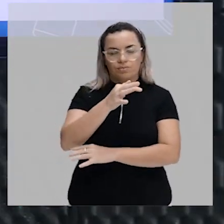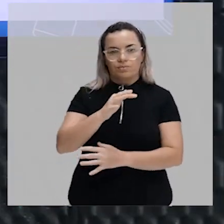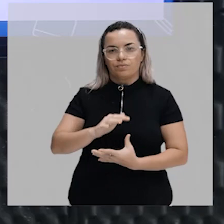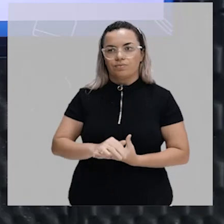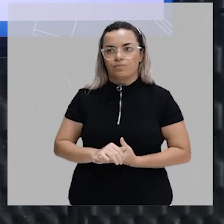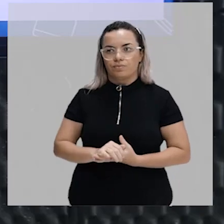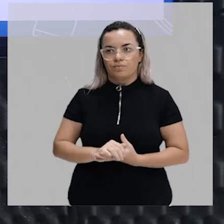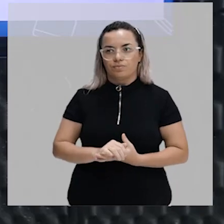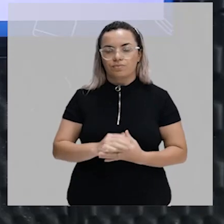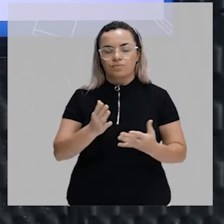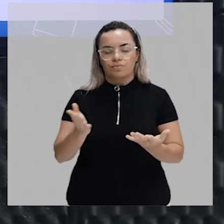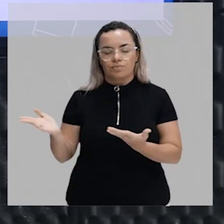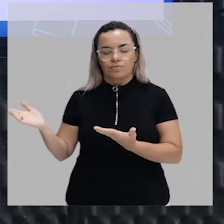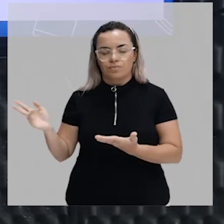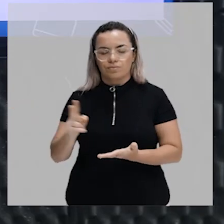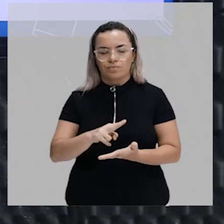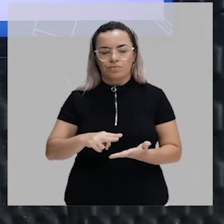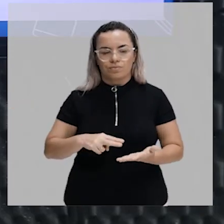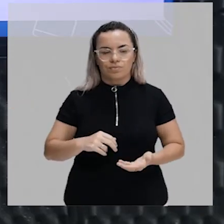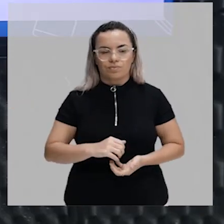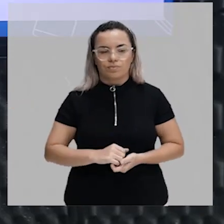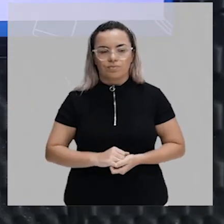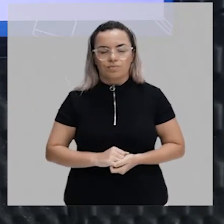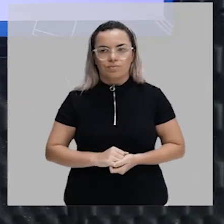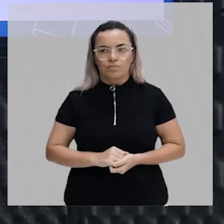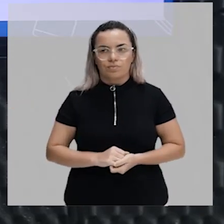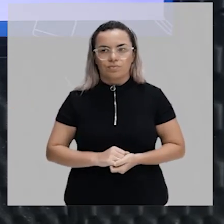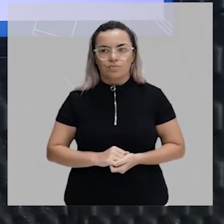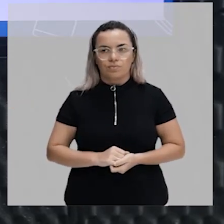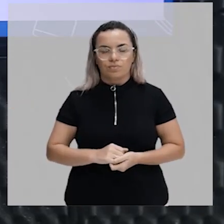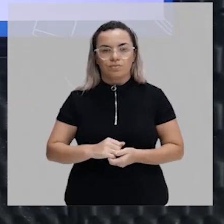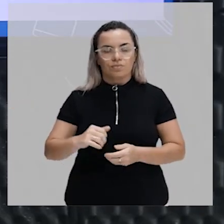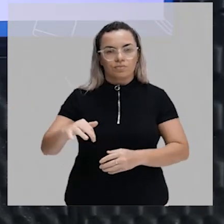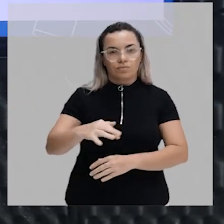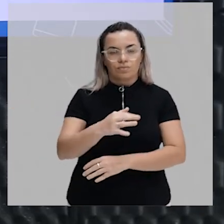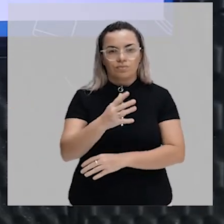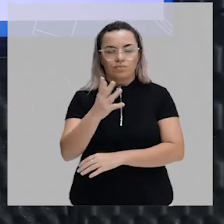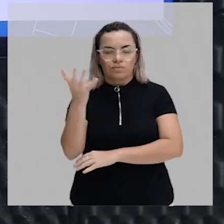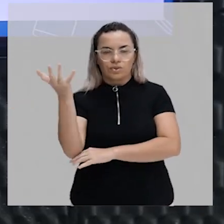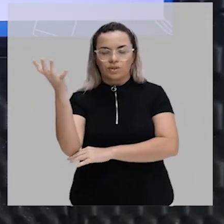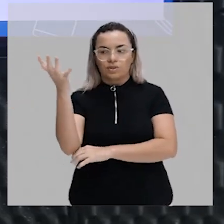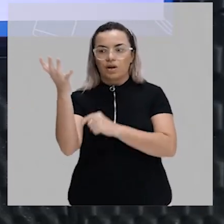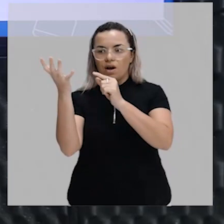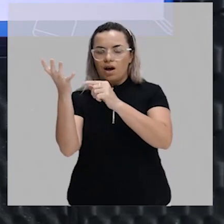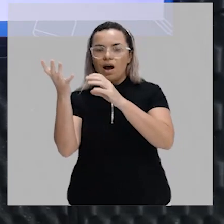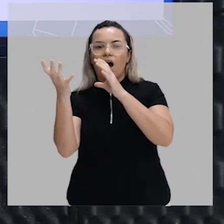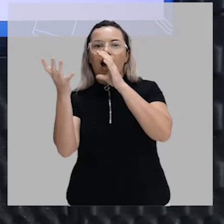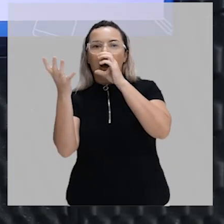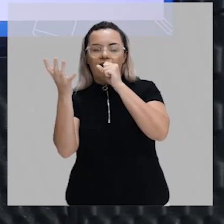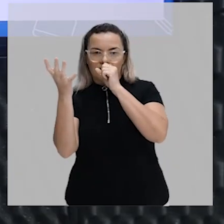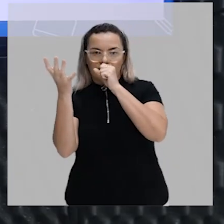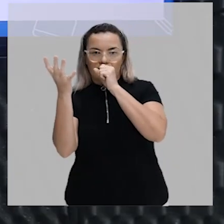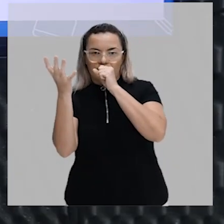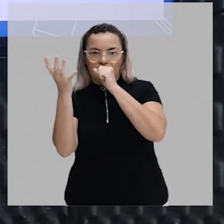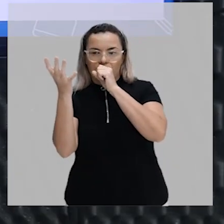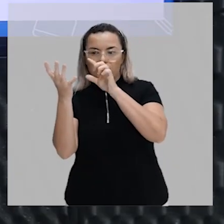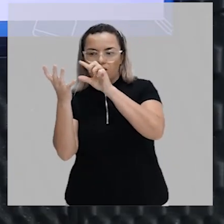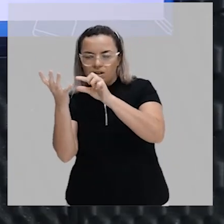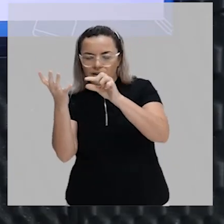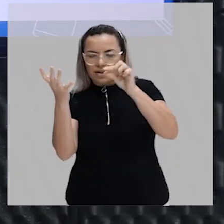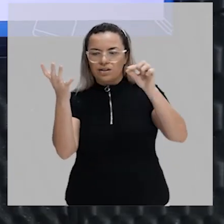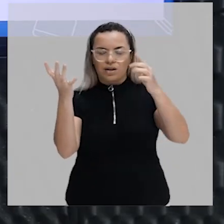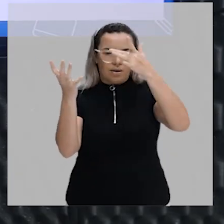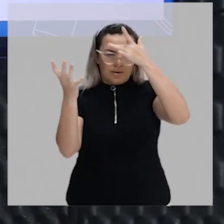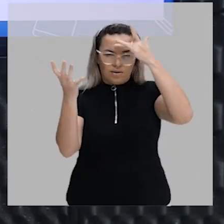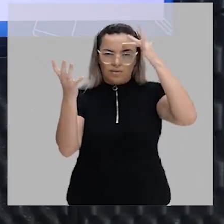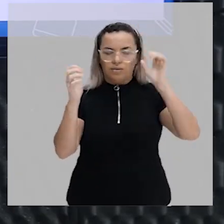aqui, ó, dos laranjais hão de cair os pombos, ela colhia as laranjas. Então, aqui a gente tem clara